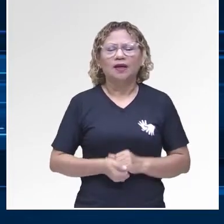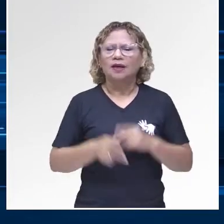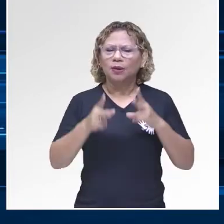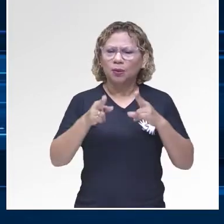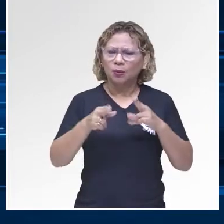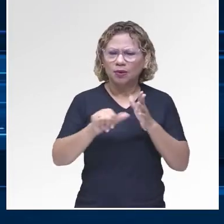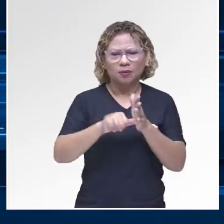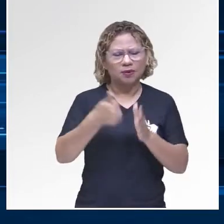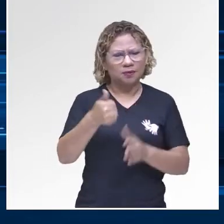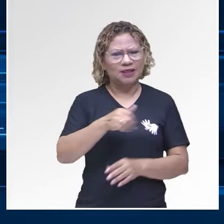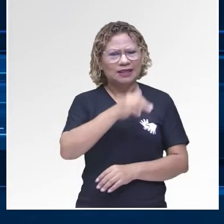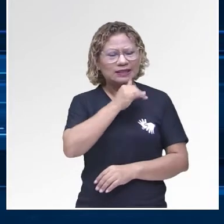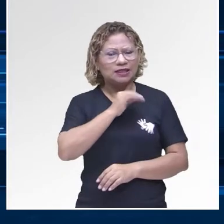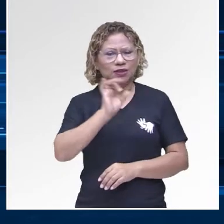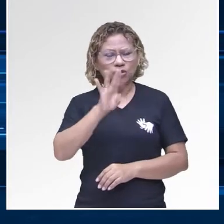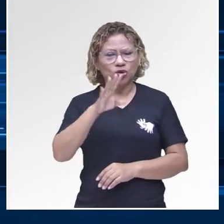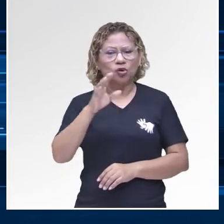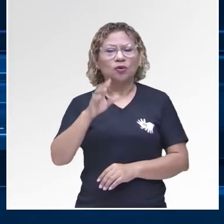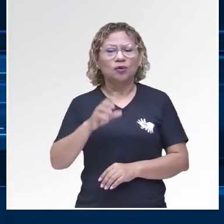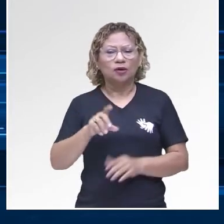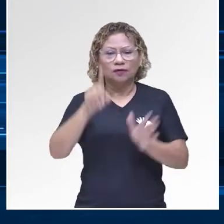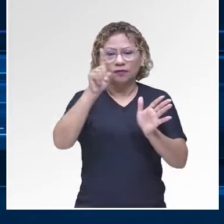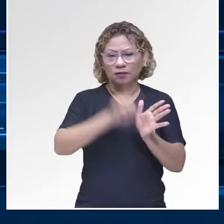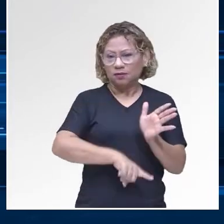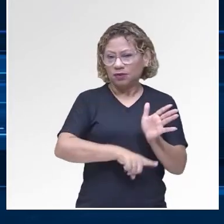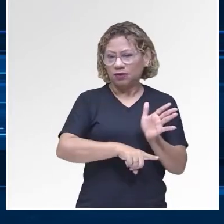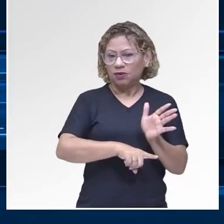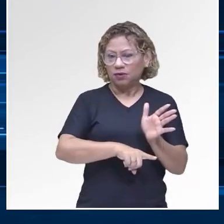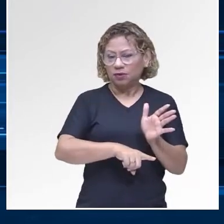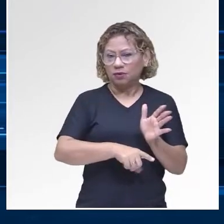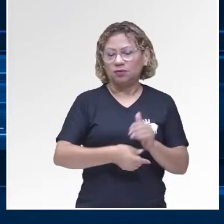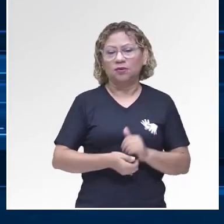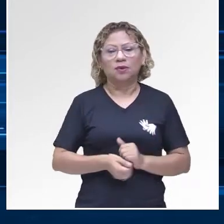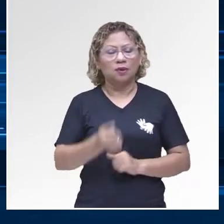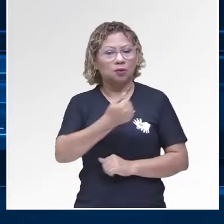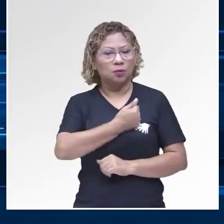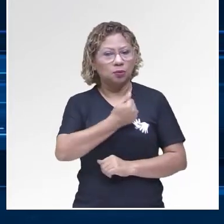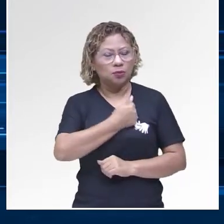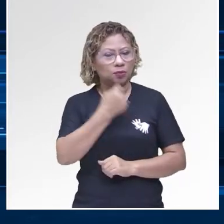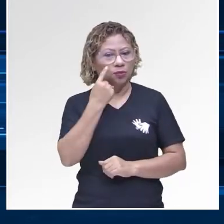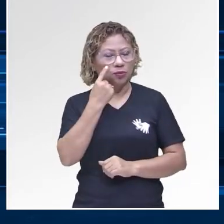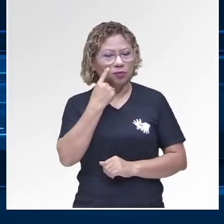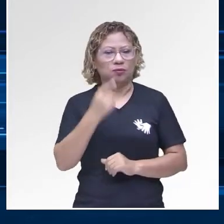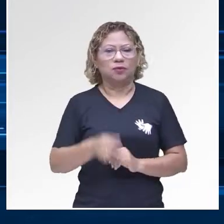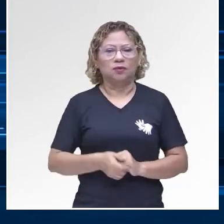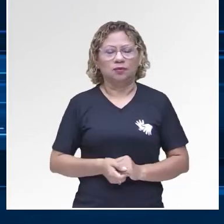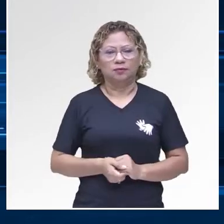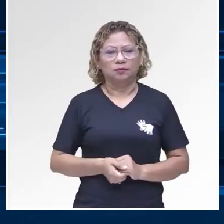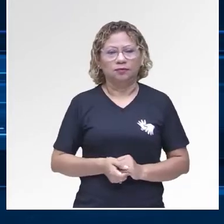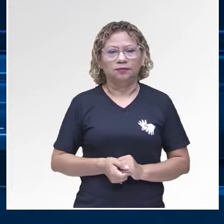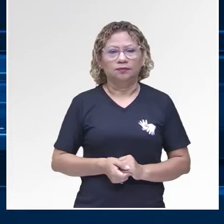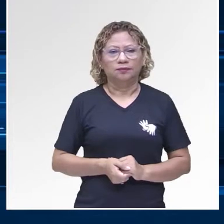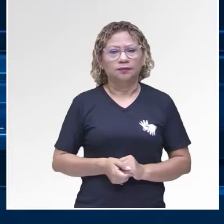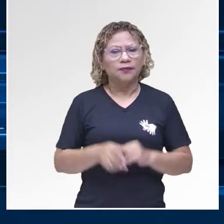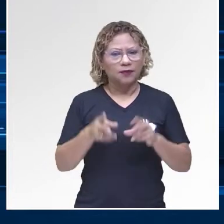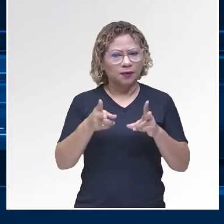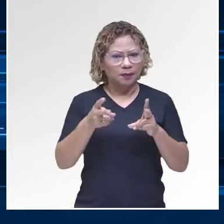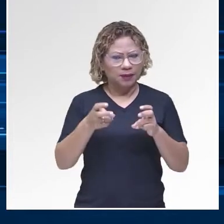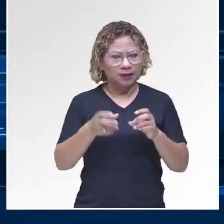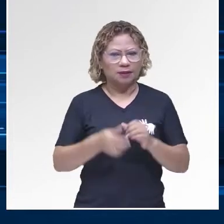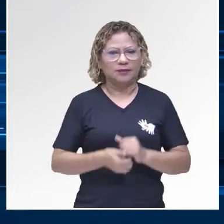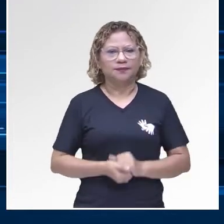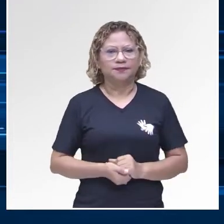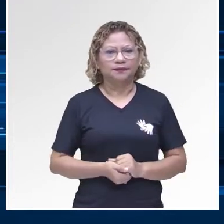forma. Eu vou subtrair, né, o posterior menos o anterior. Então, ó, eu vou